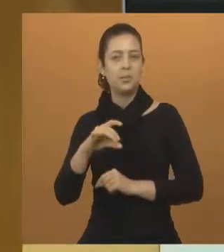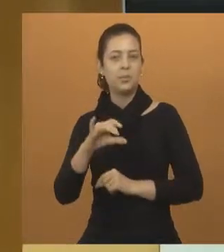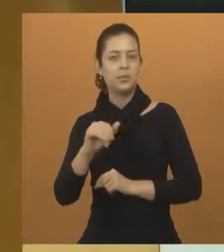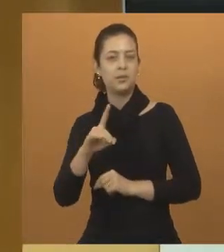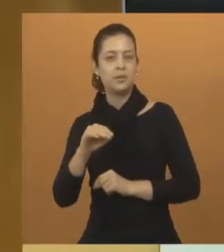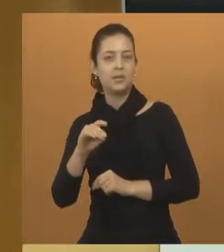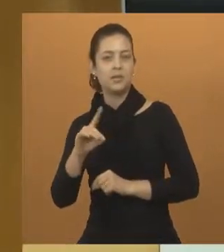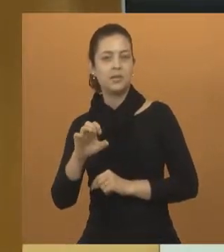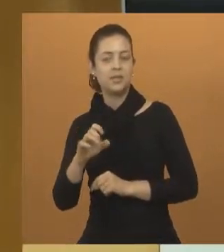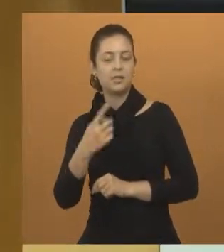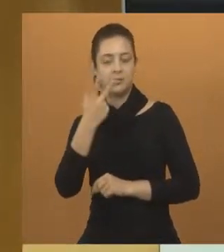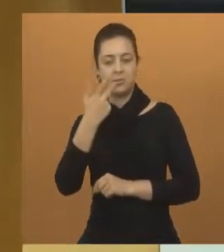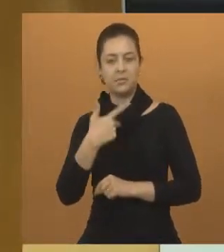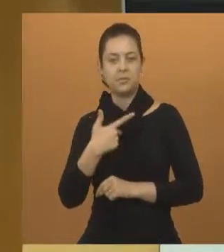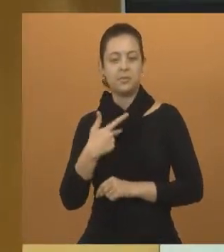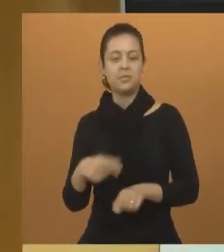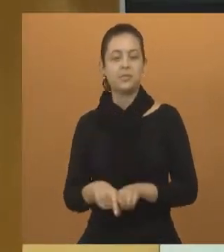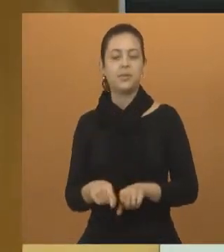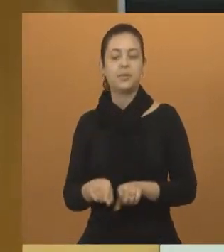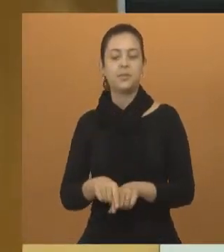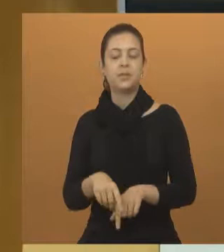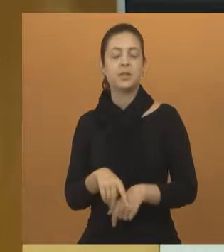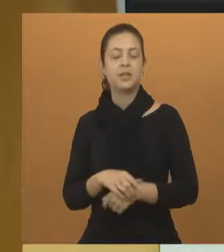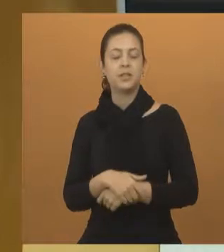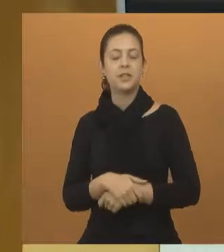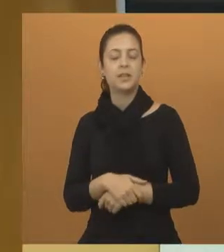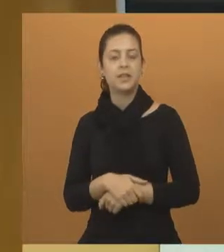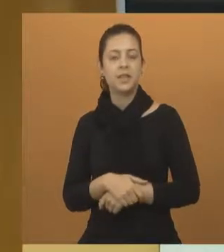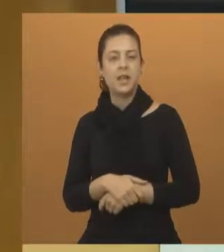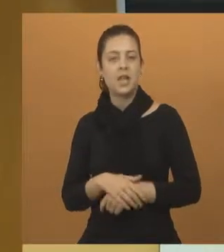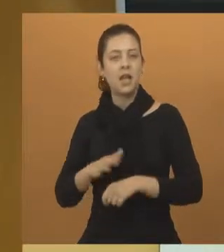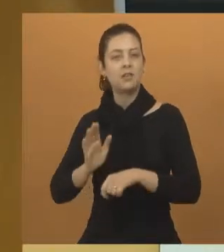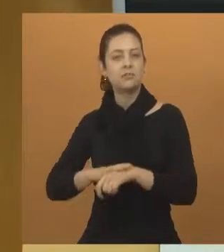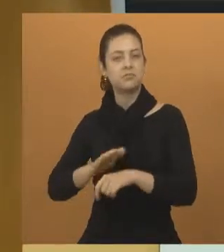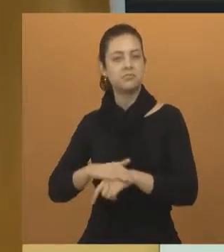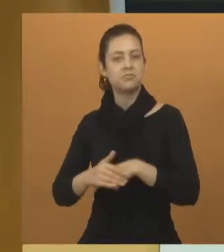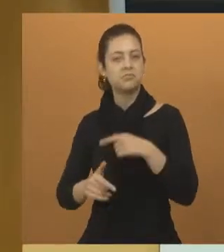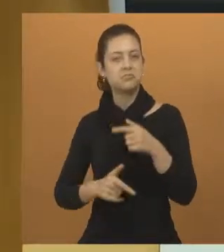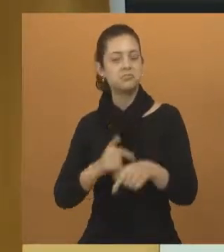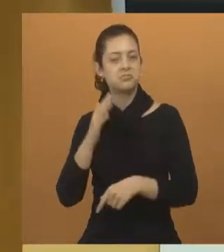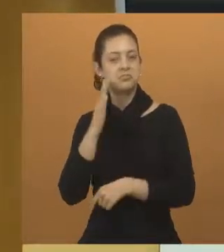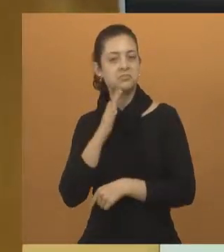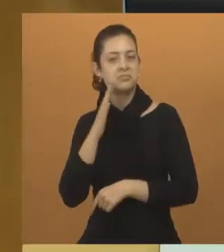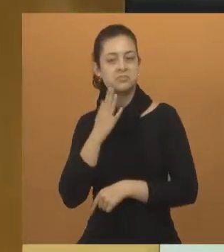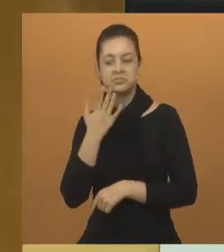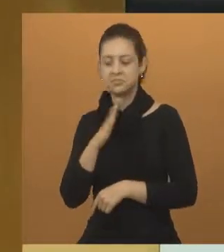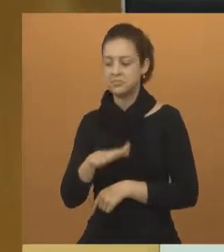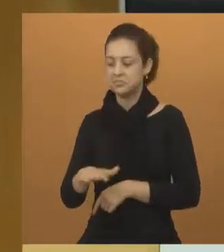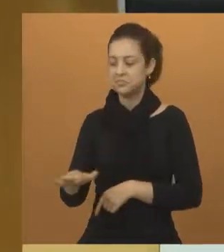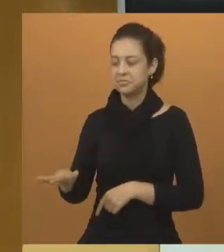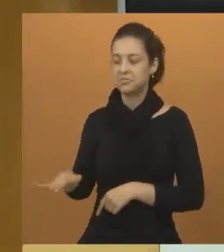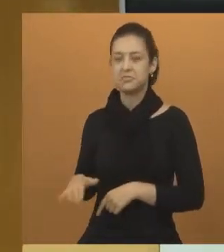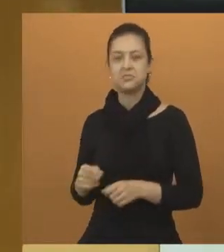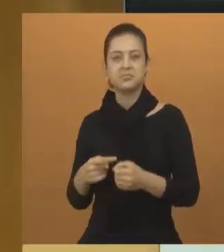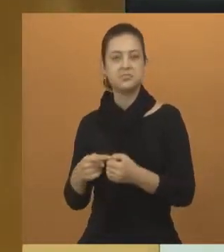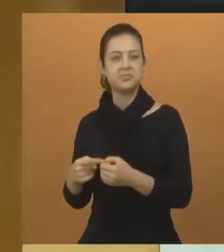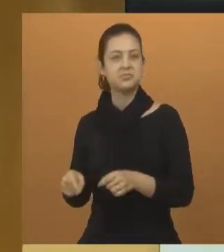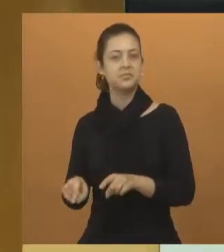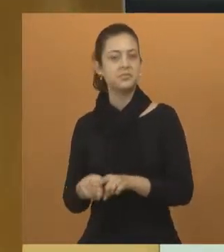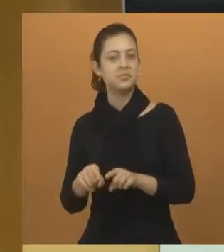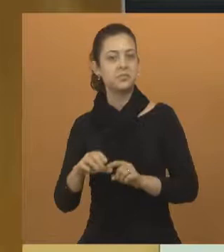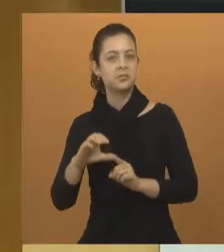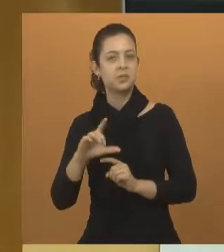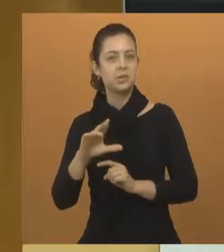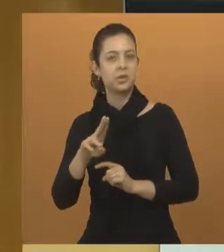João, que também faz um trabalho bacana com as crianças do bairro. O Clube